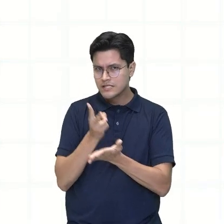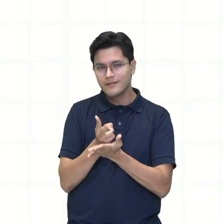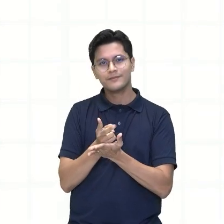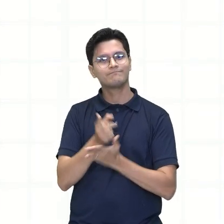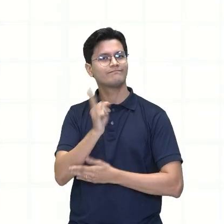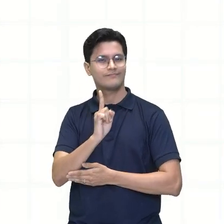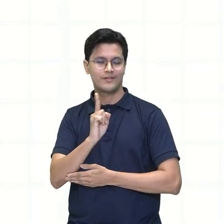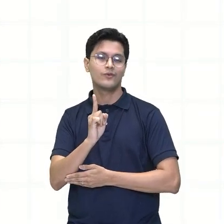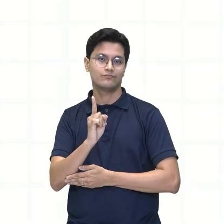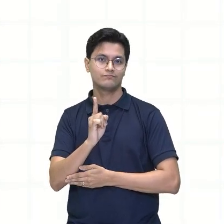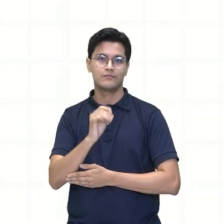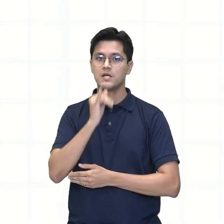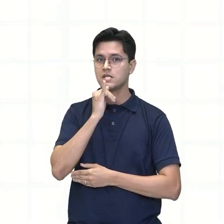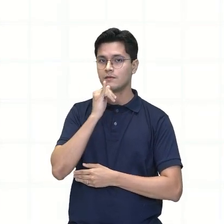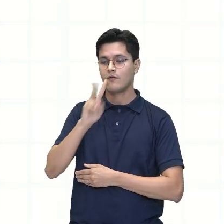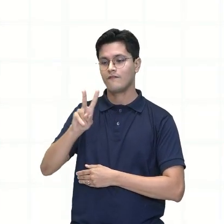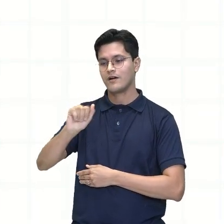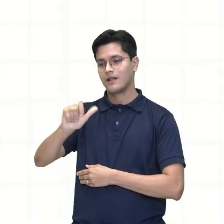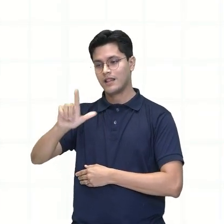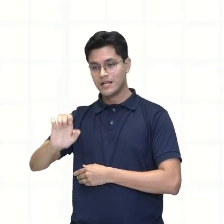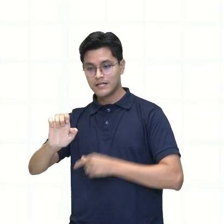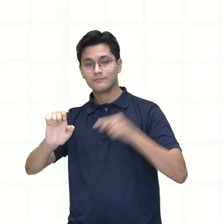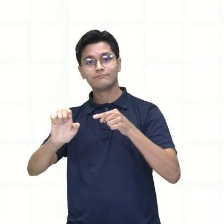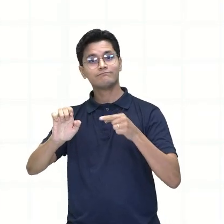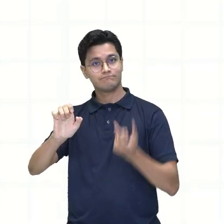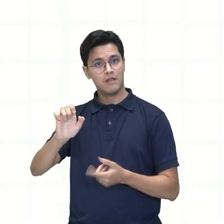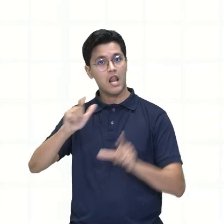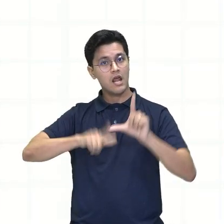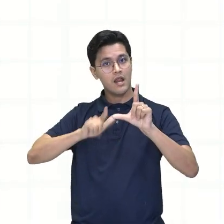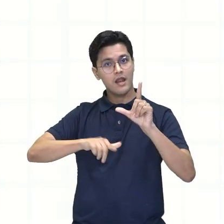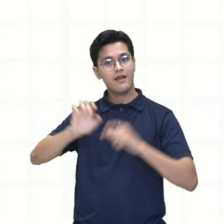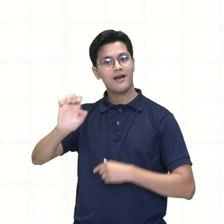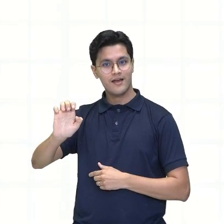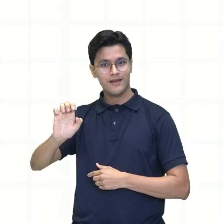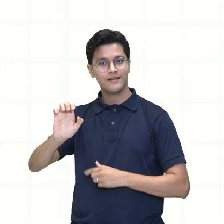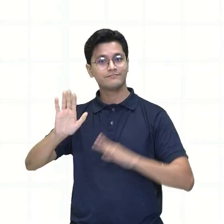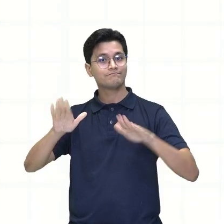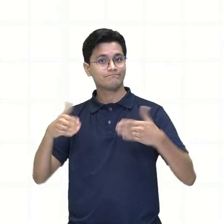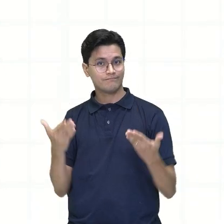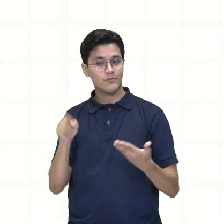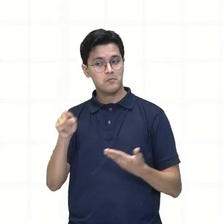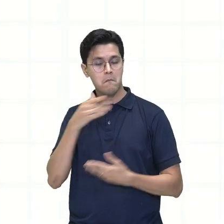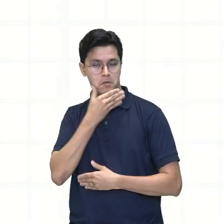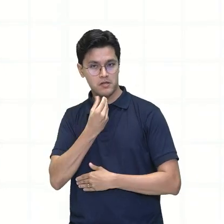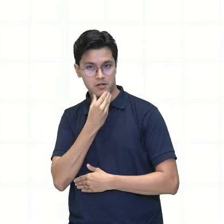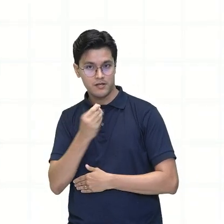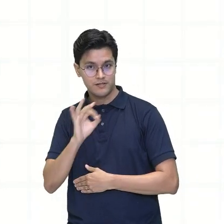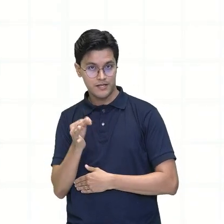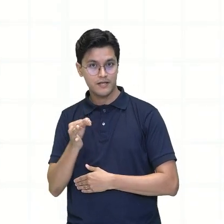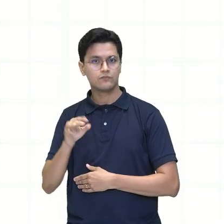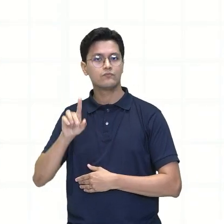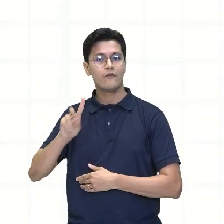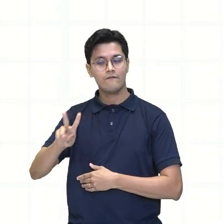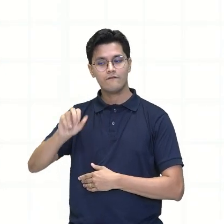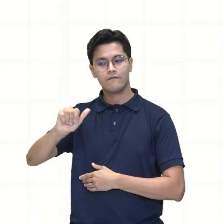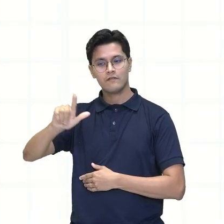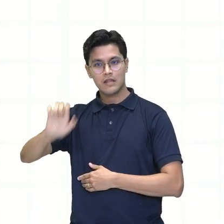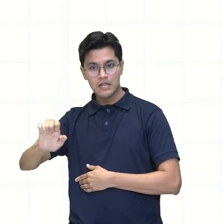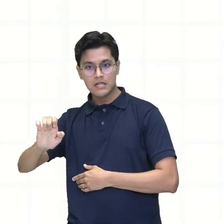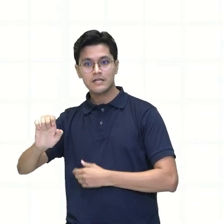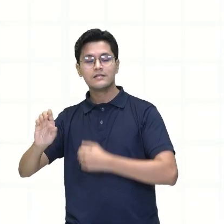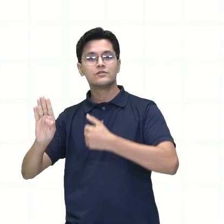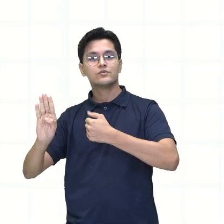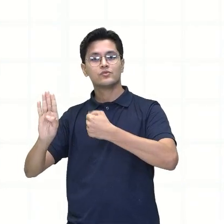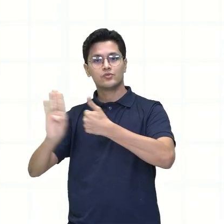masculino e feminino. Então, eu vou me pegar com os artigos. Então, é o vale, né? Então, o vale formoso.